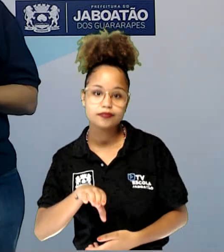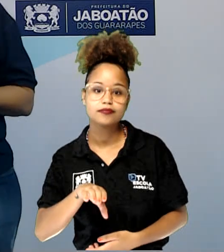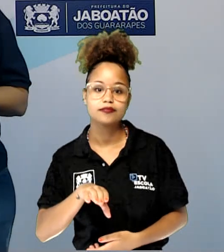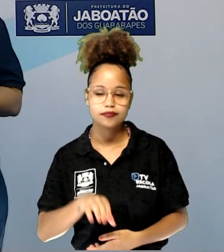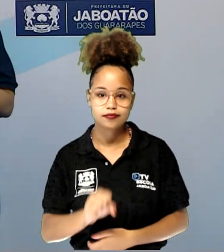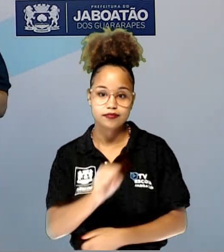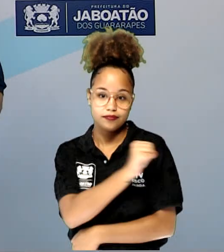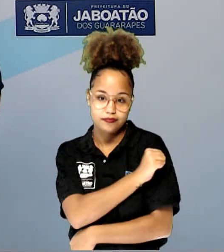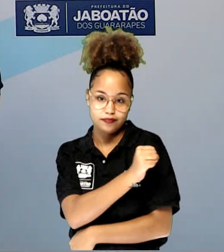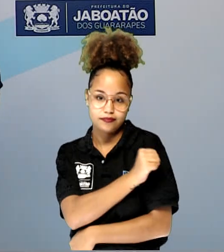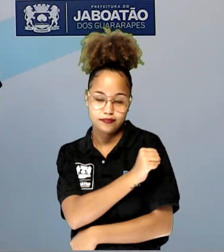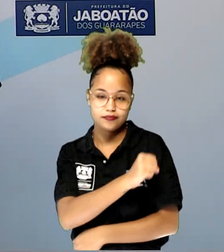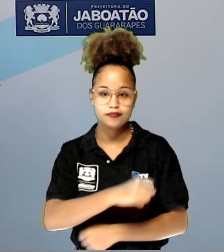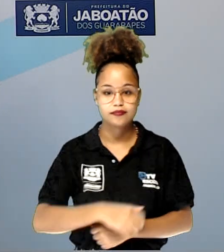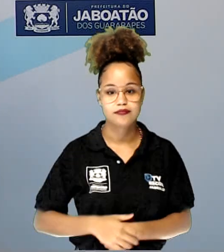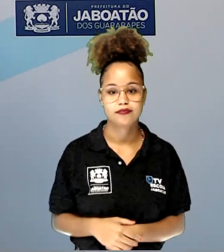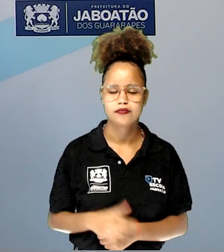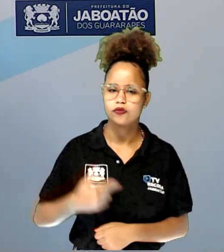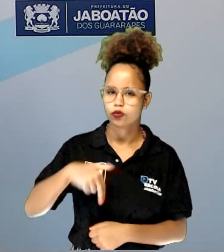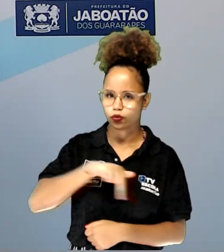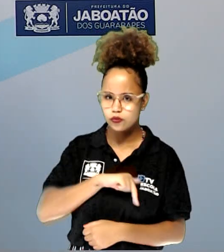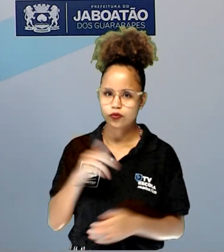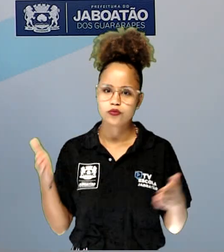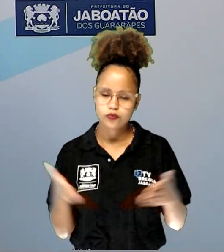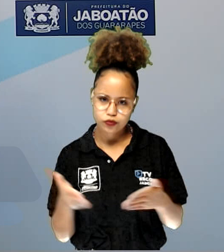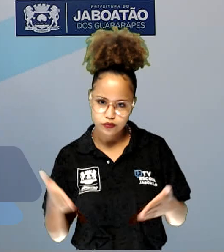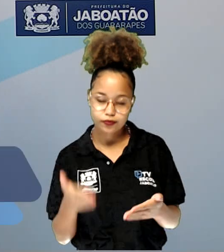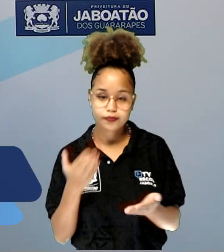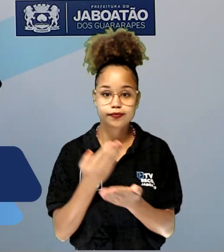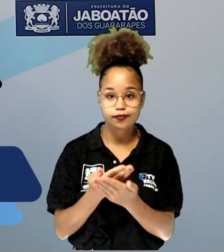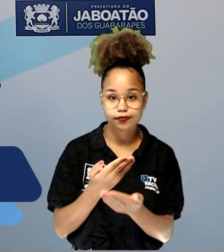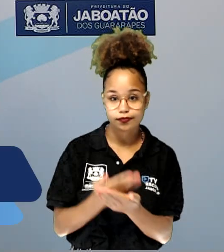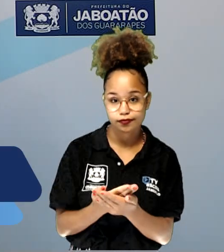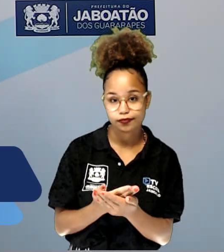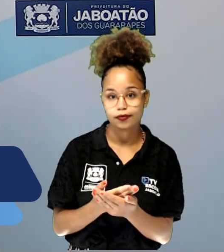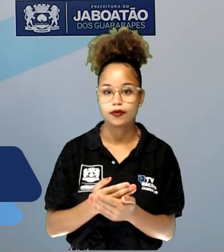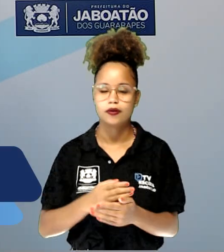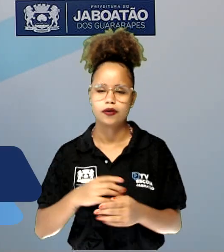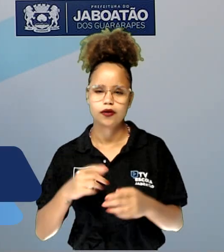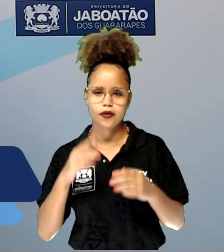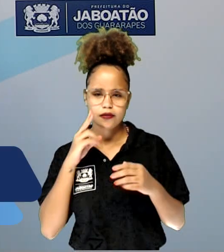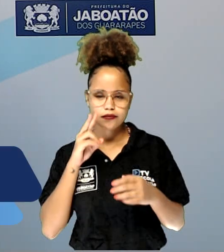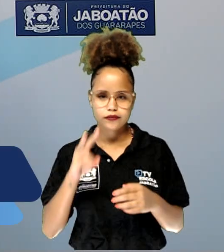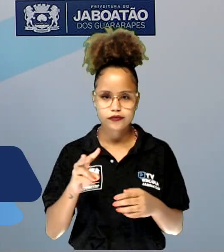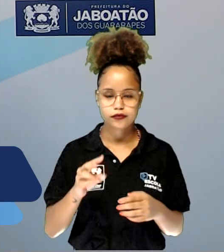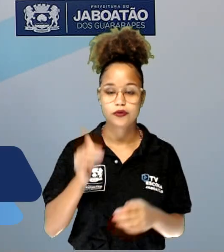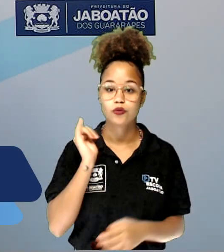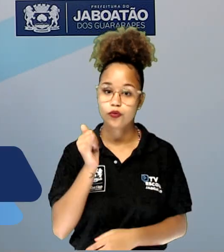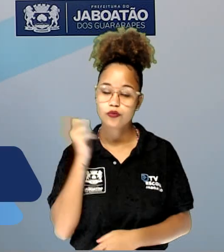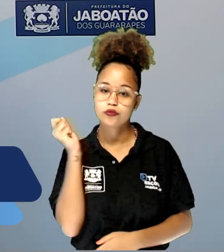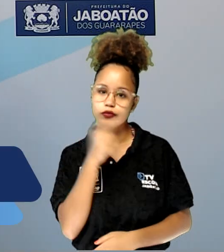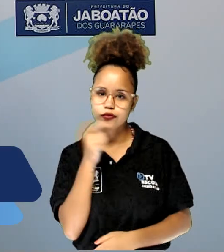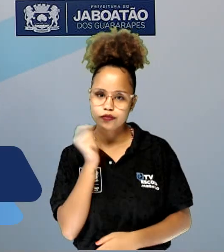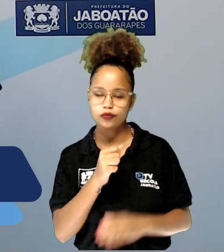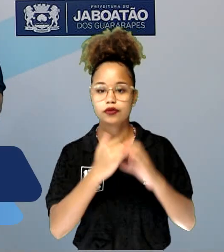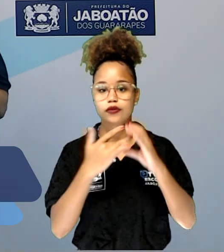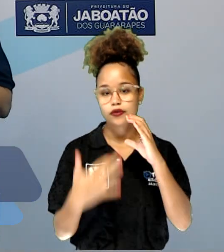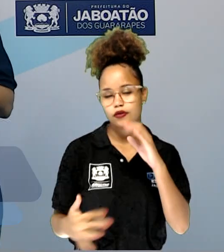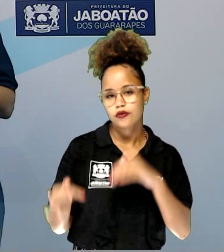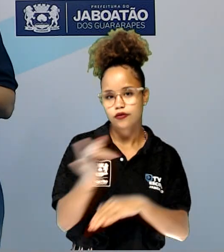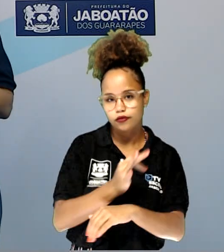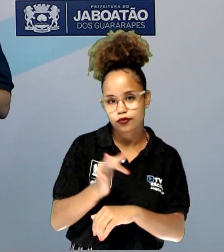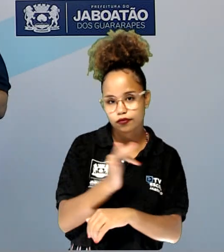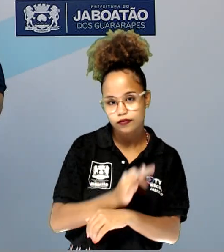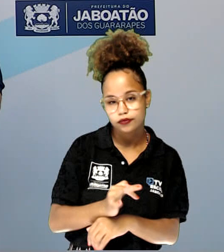do 8º ano. E nós hoje vamos estudar, analisar contos de humor, suas características formais